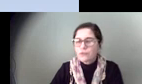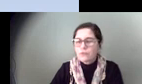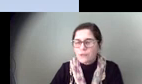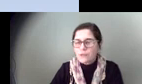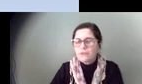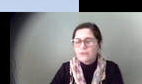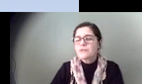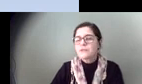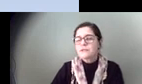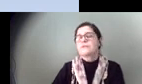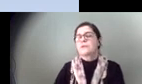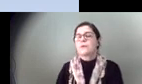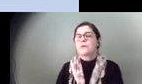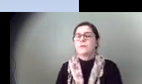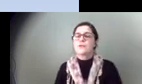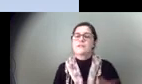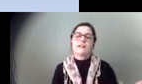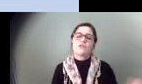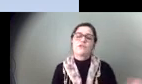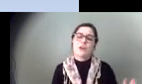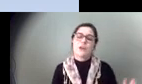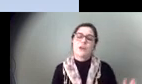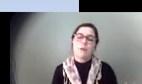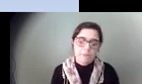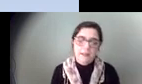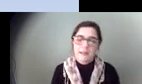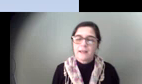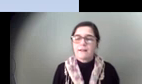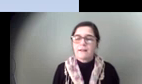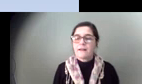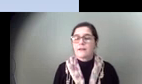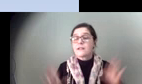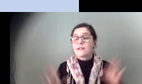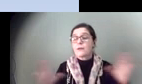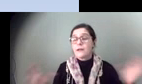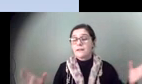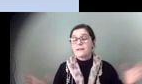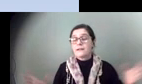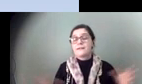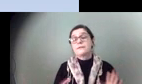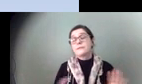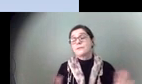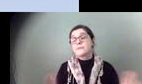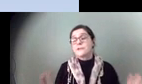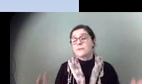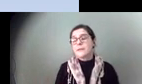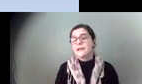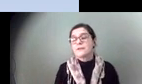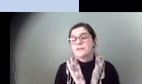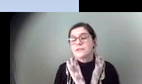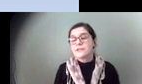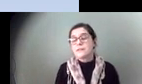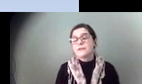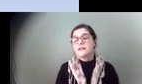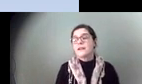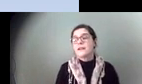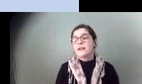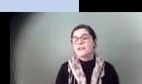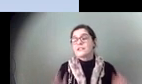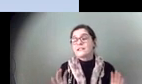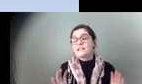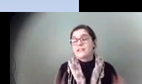pouco acostumado com essa observação, porque como a nossa sala de aula, ela é a nossa quadra, então é um espaço aberto, então a gente sabe